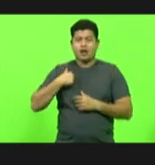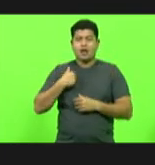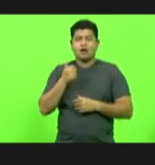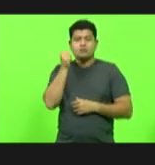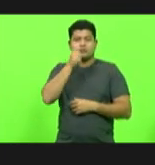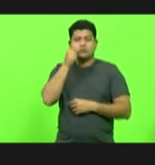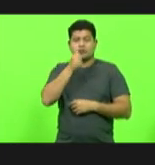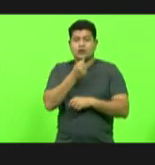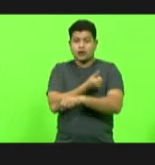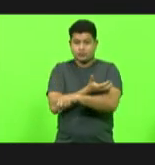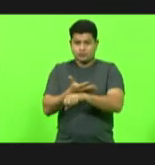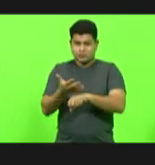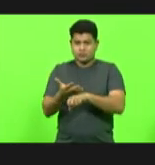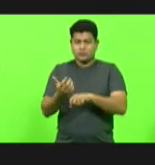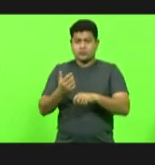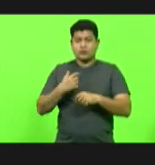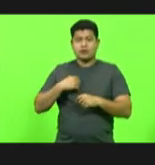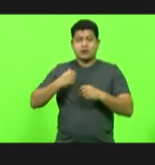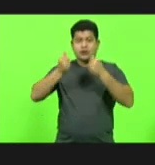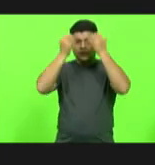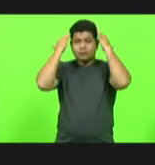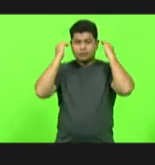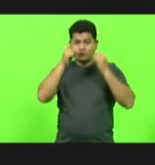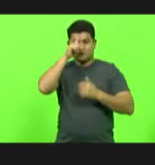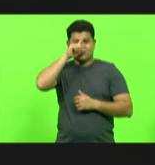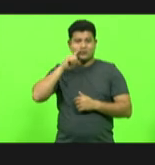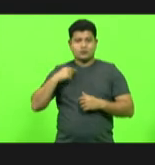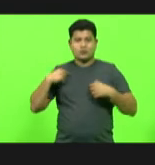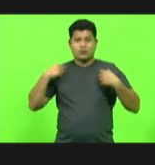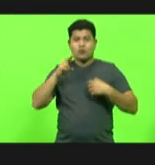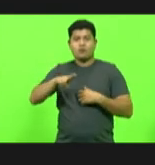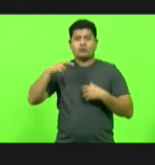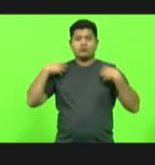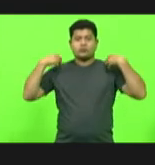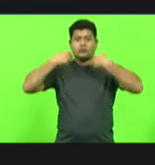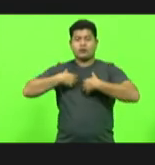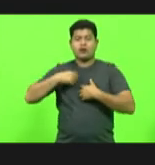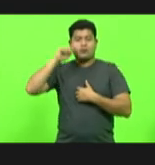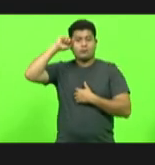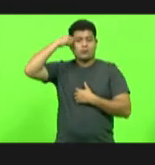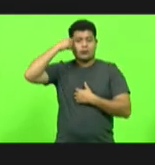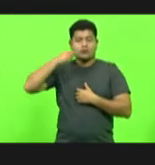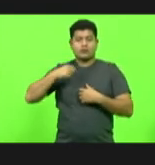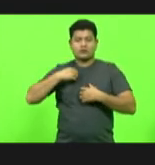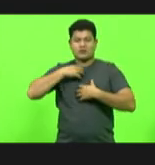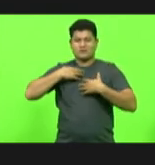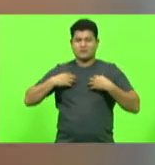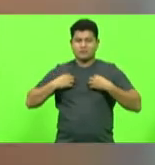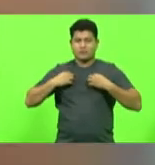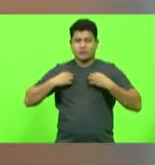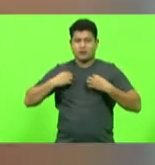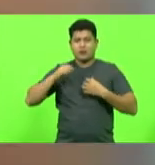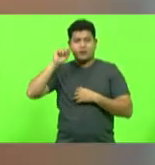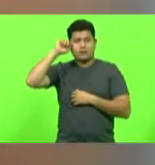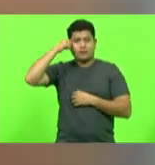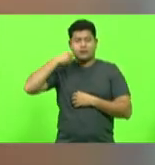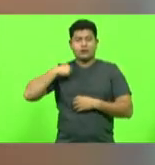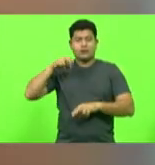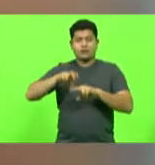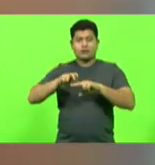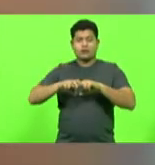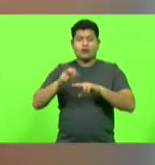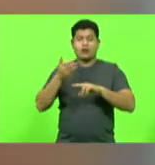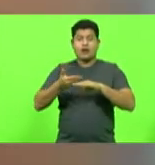cabelo loiro. Estou usando um casaco preto, uma blusa preta por baixo do casaco. Estou sentada e, ao meu